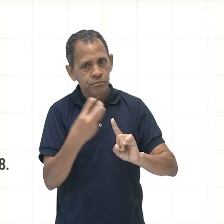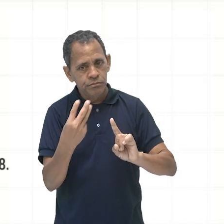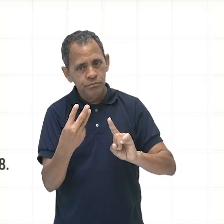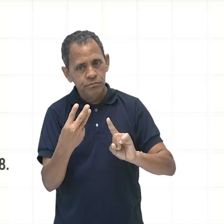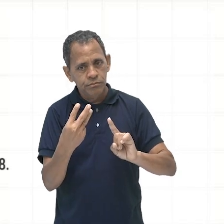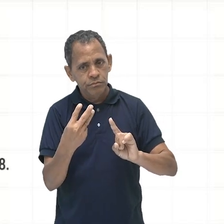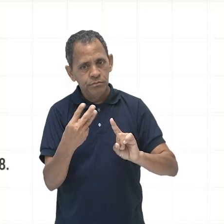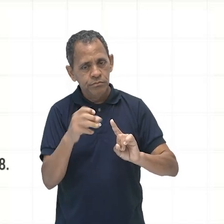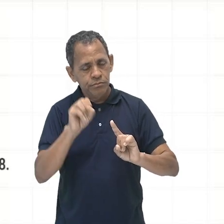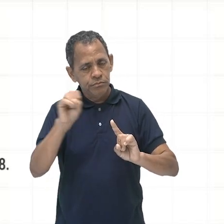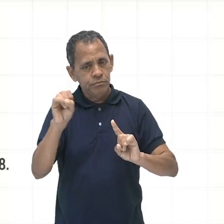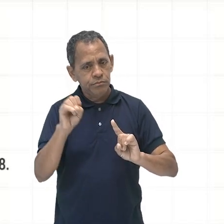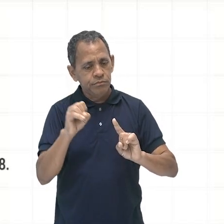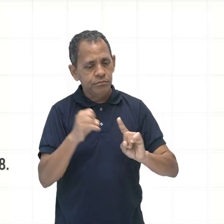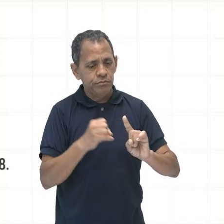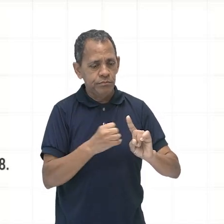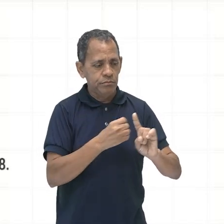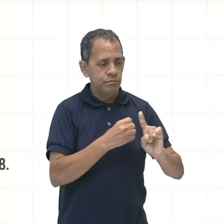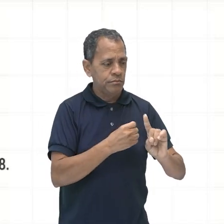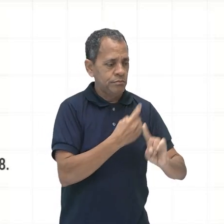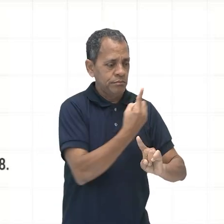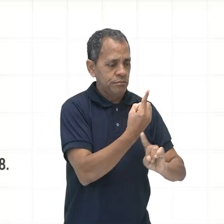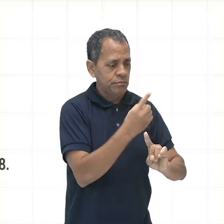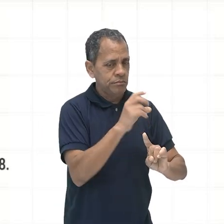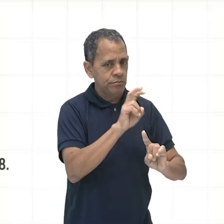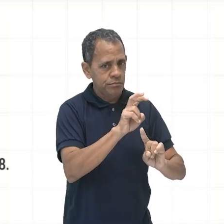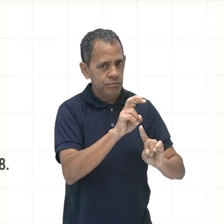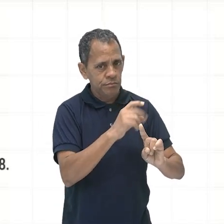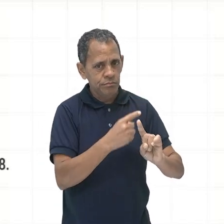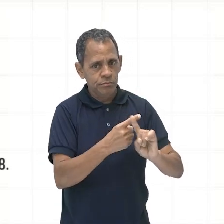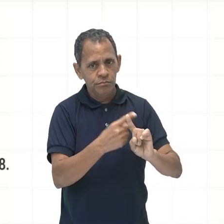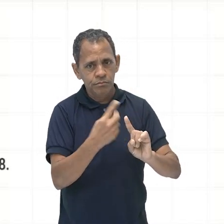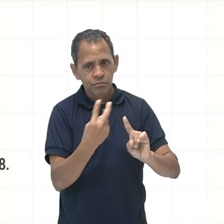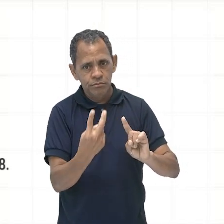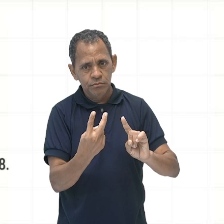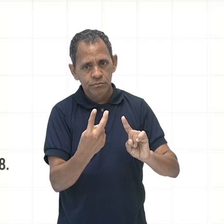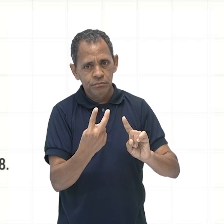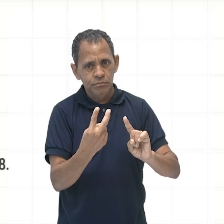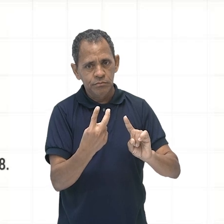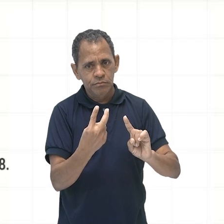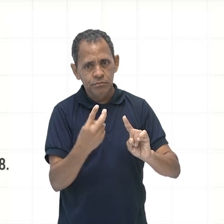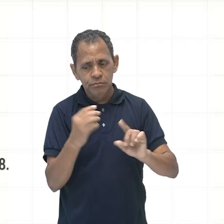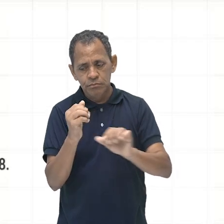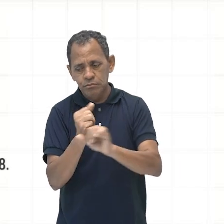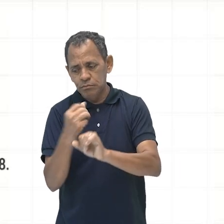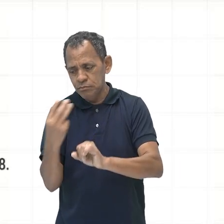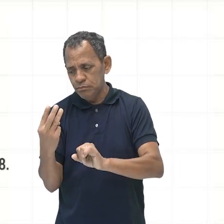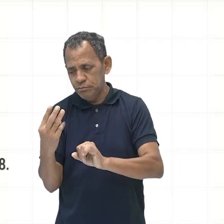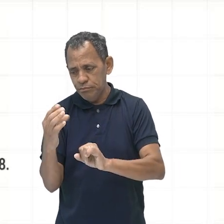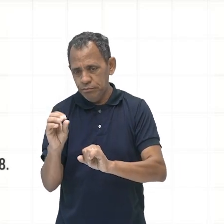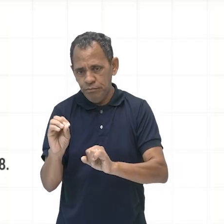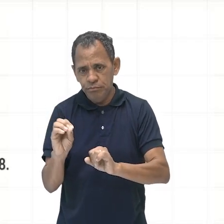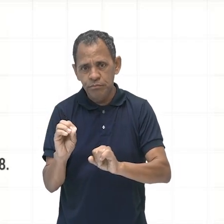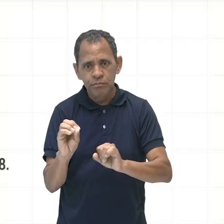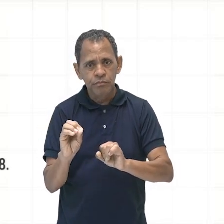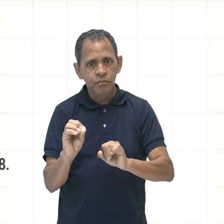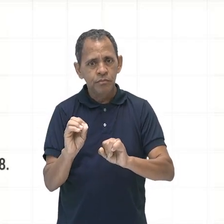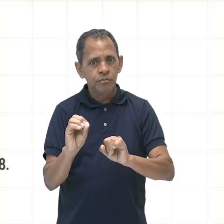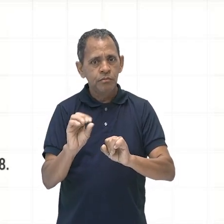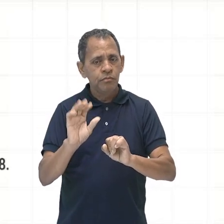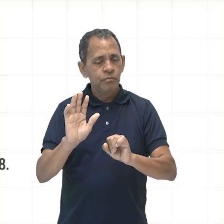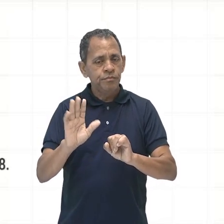por 2, vai dar só 30. Não quero, eu quero 45. E se eu multiplicar o 15 por 3, eu vou ter